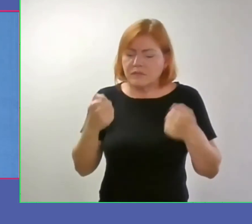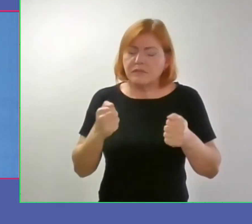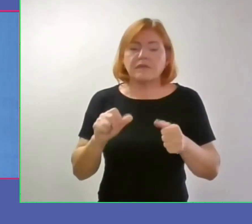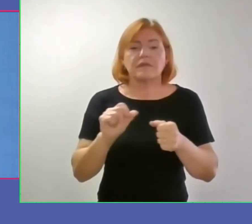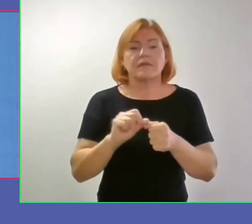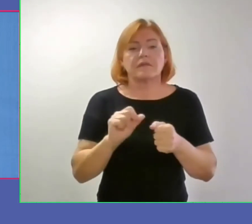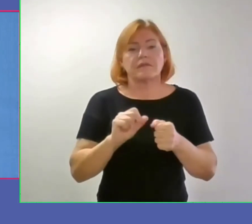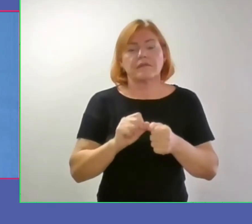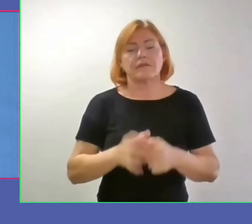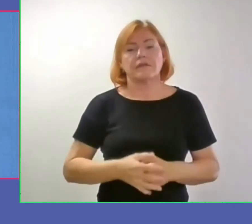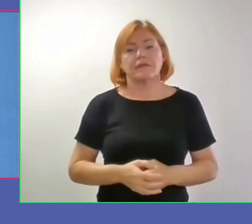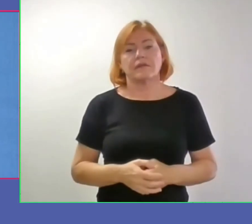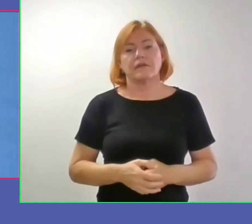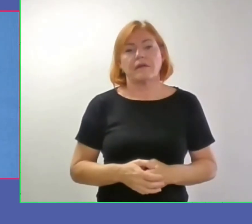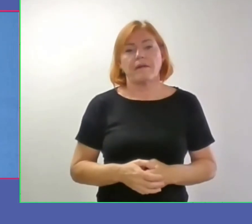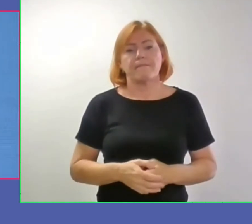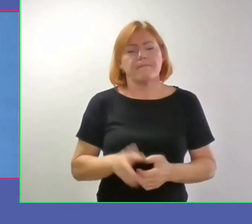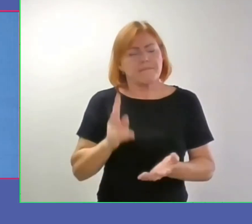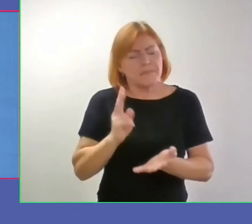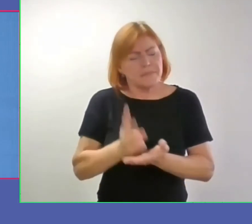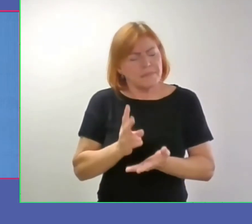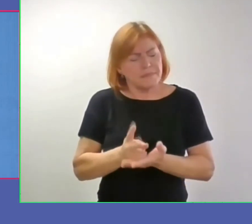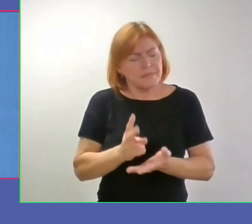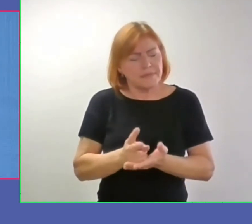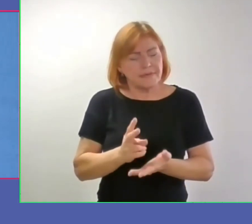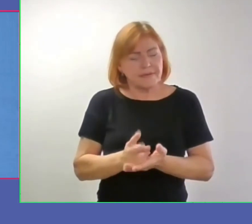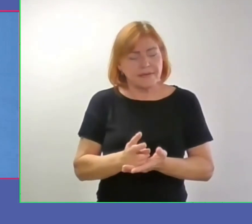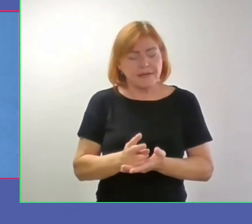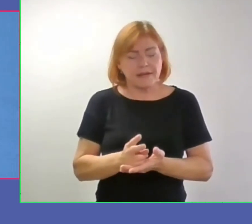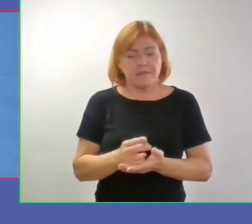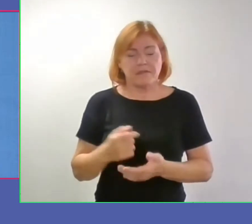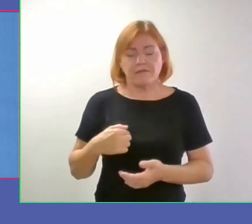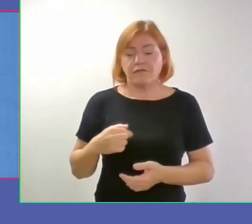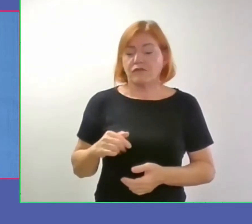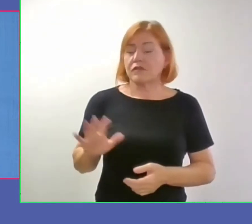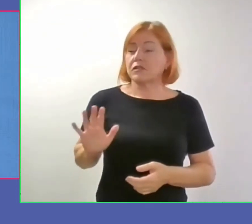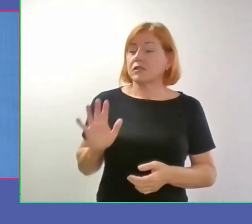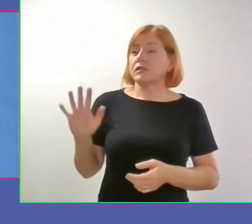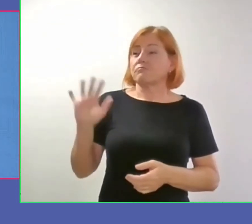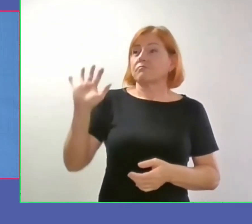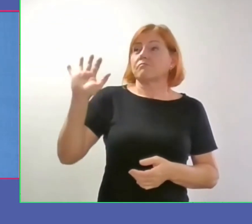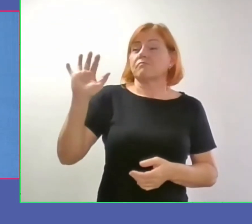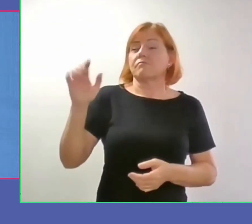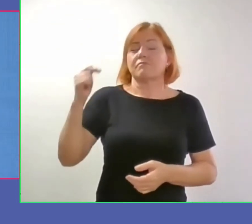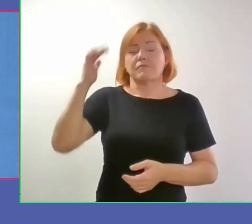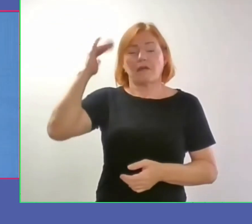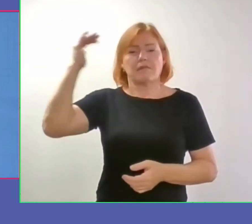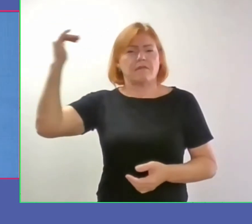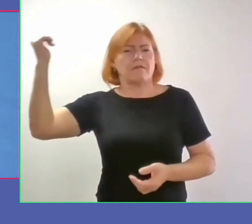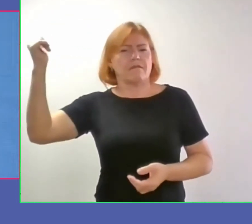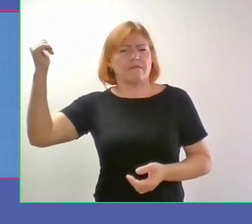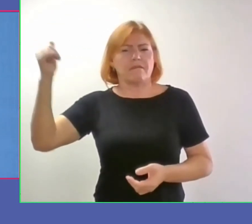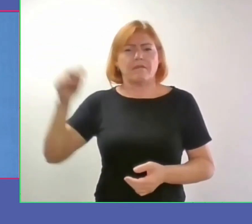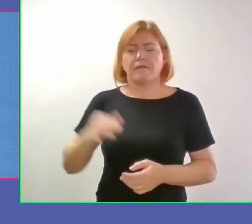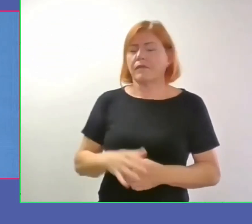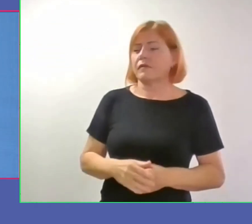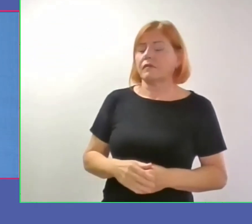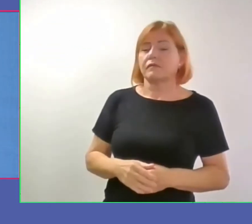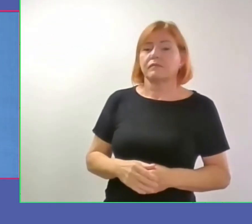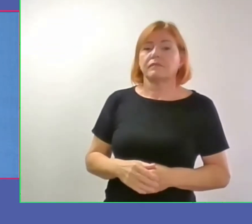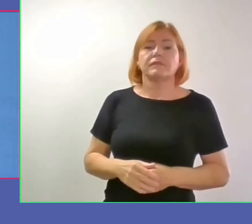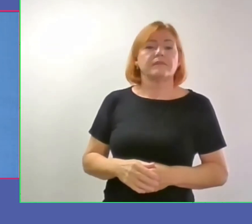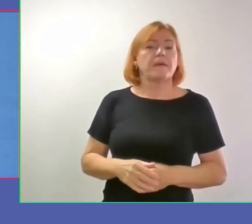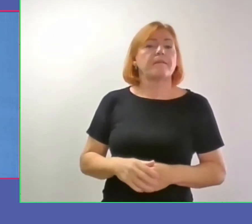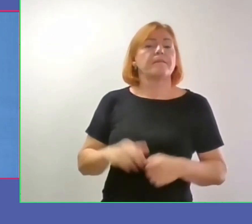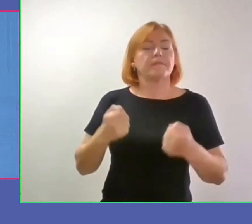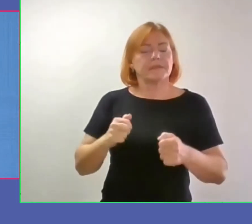vez que houver sucesso, houver uma tendência do orgulho surgir em nós, irmãos, nós vamos ter um esforço para